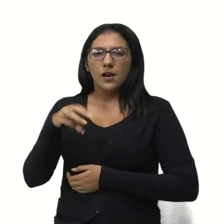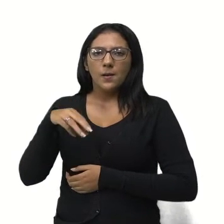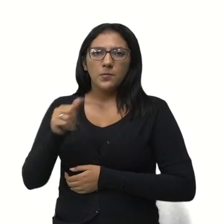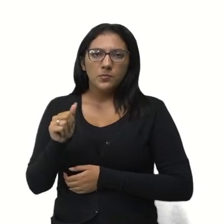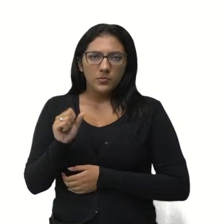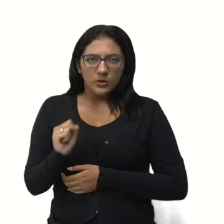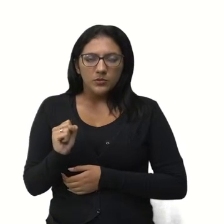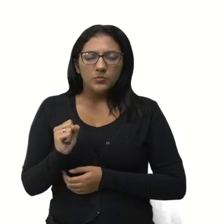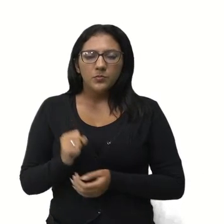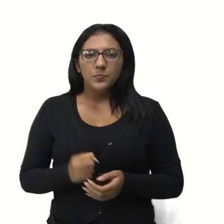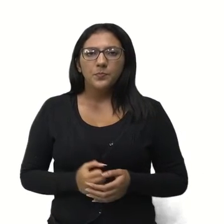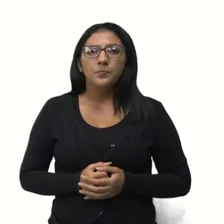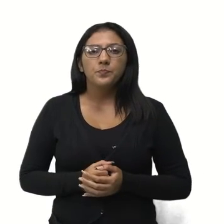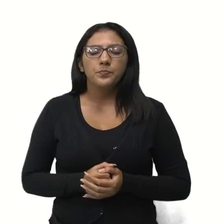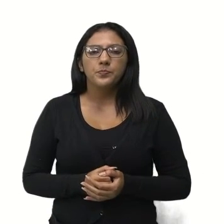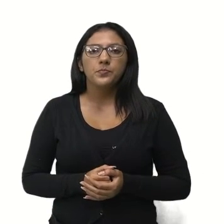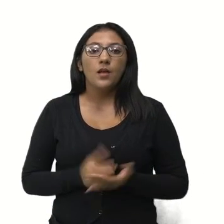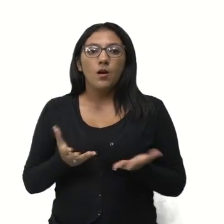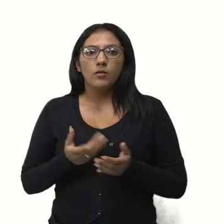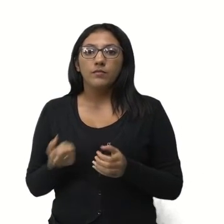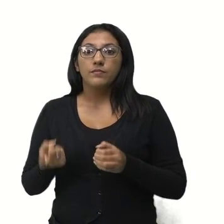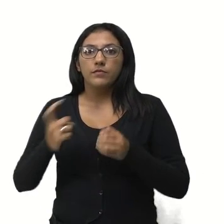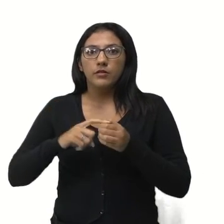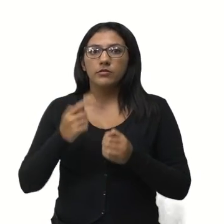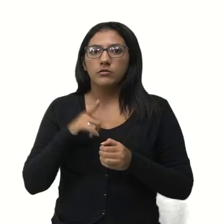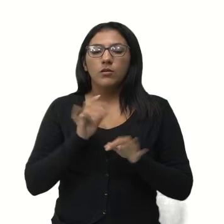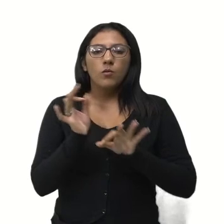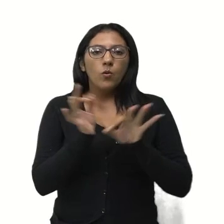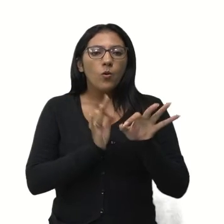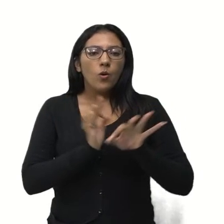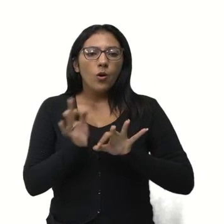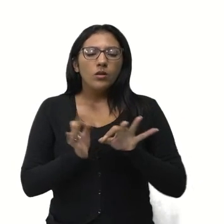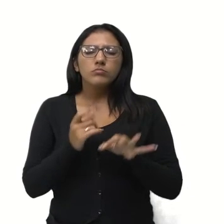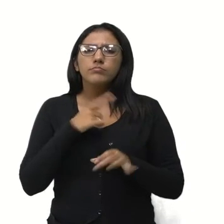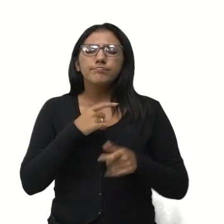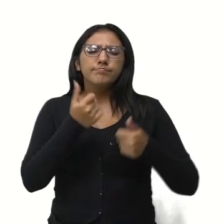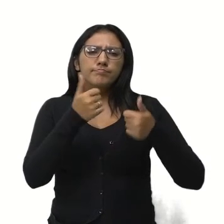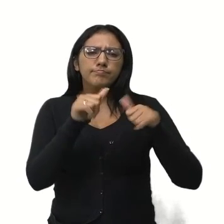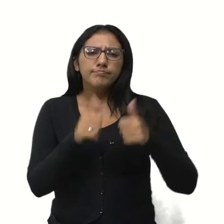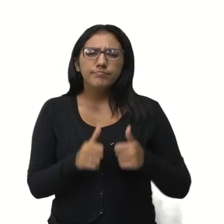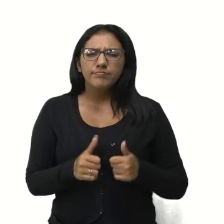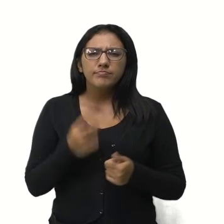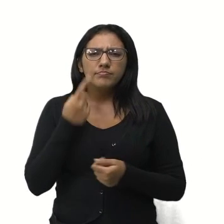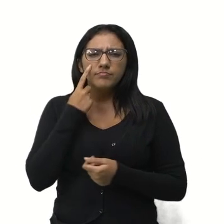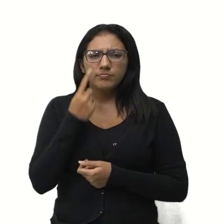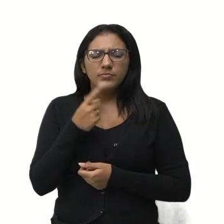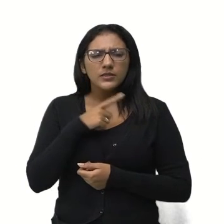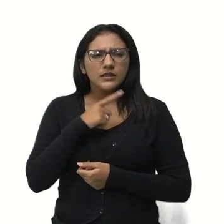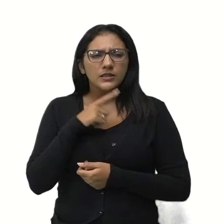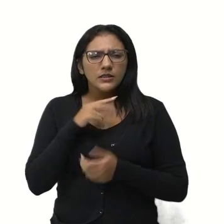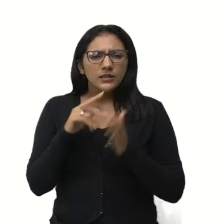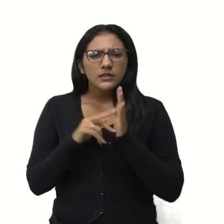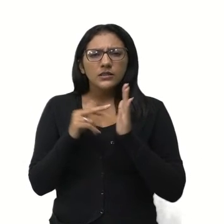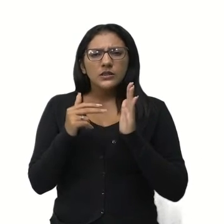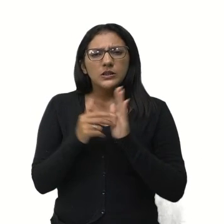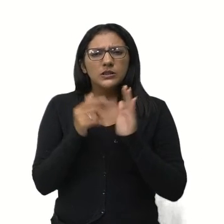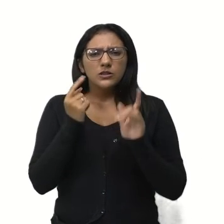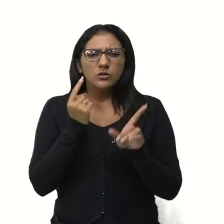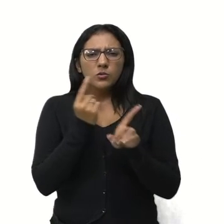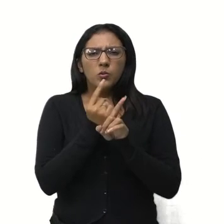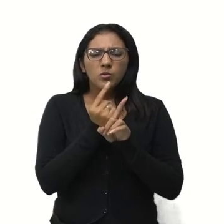a gente volta aqui para o nosso esquema para a gente fazer a seguinte análise. Faz sentido, então, a gente encontrar esse